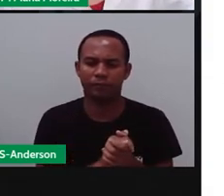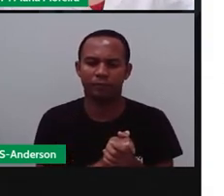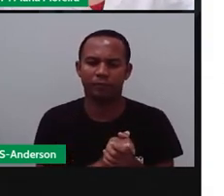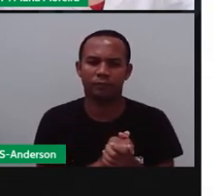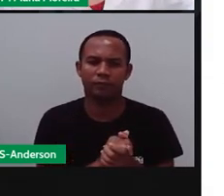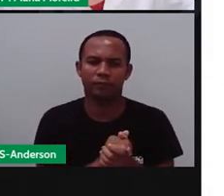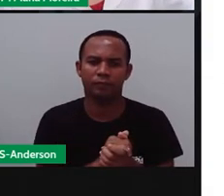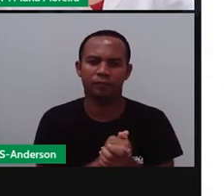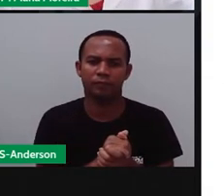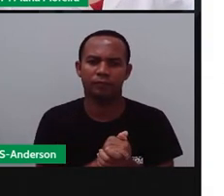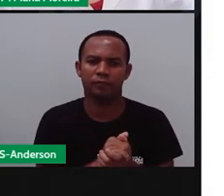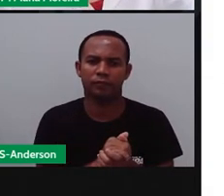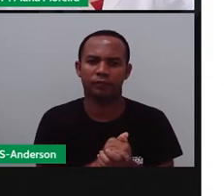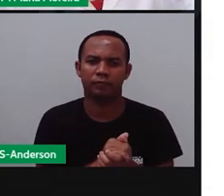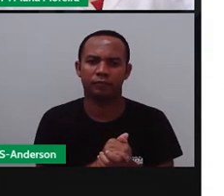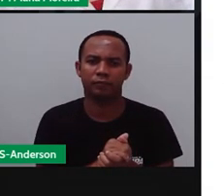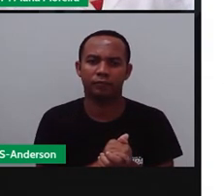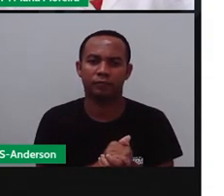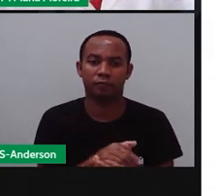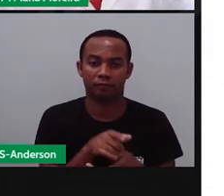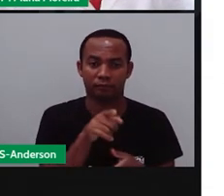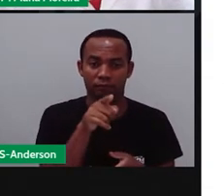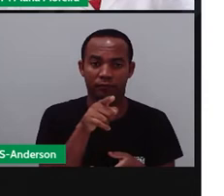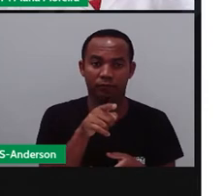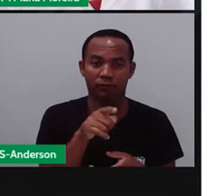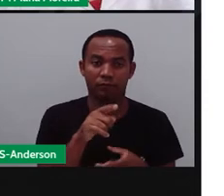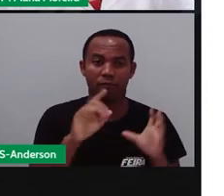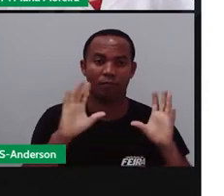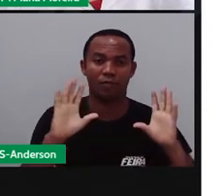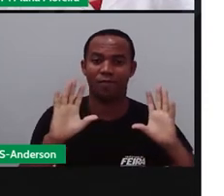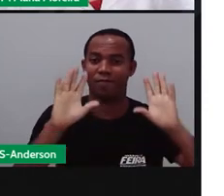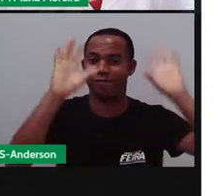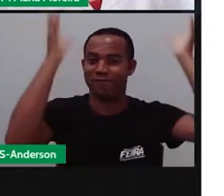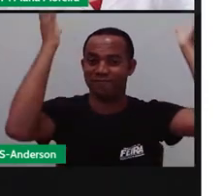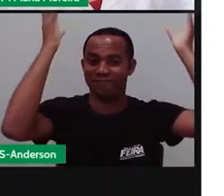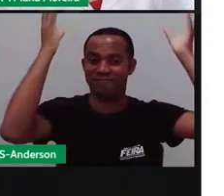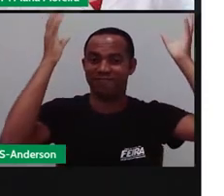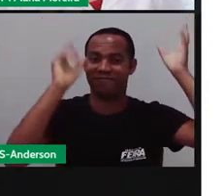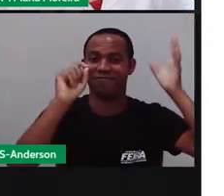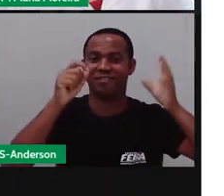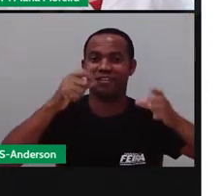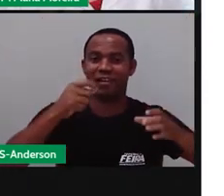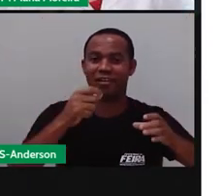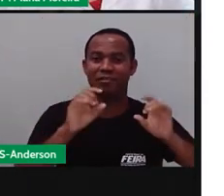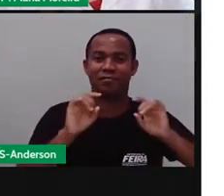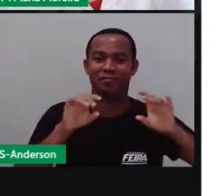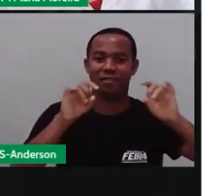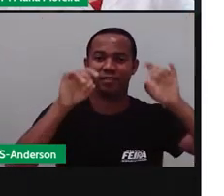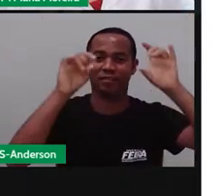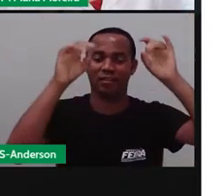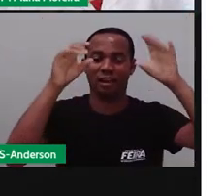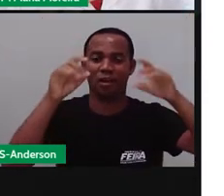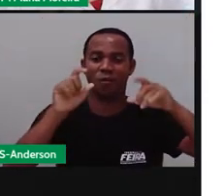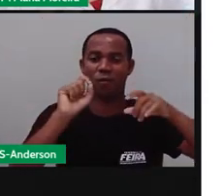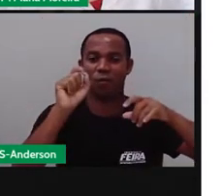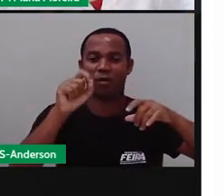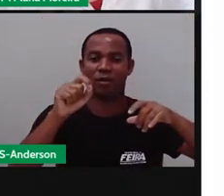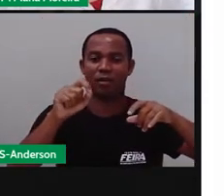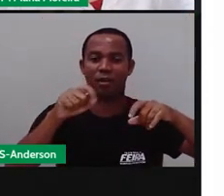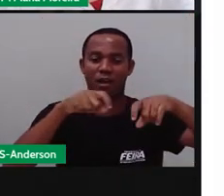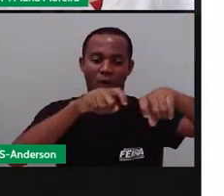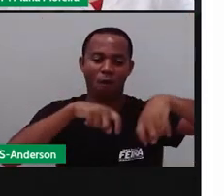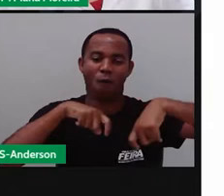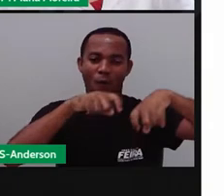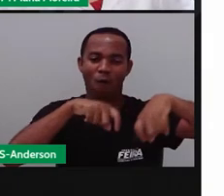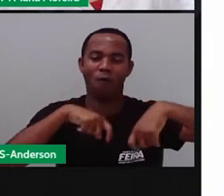porque eu vou falar. Bom, a comemoração da prosperidade, né, especialmente no campo, também